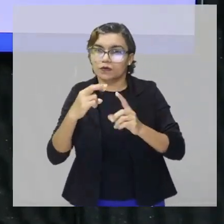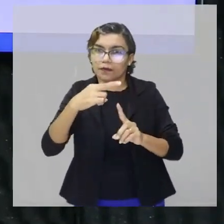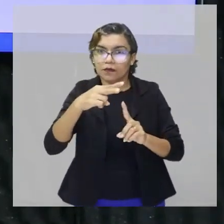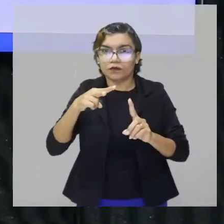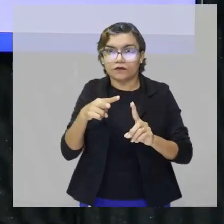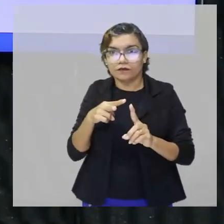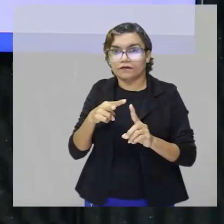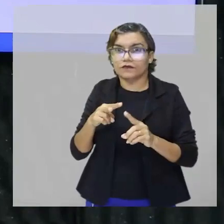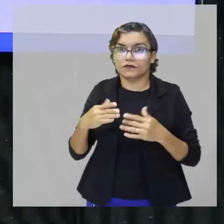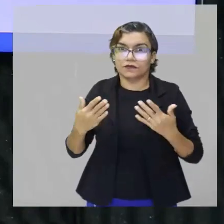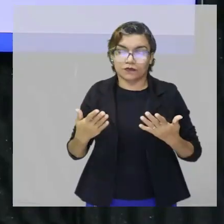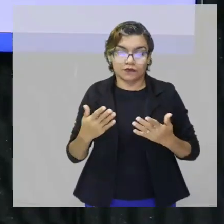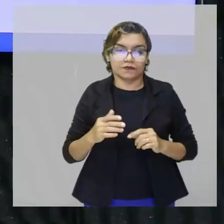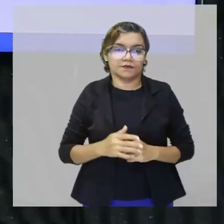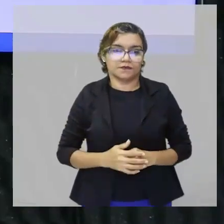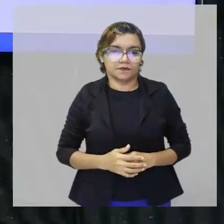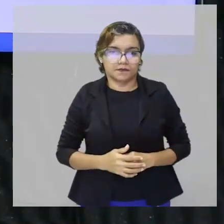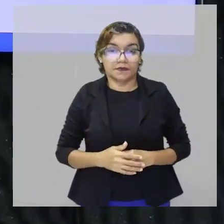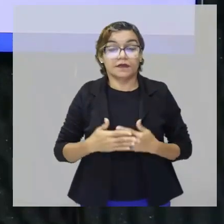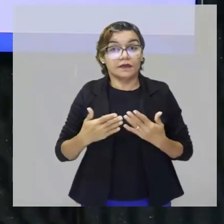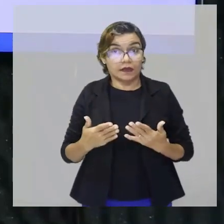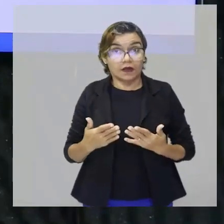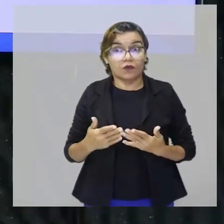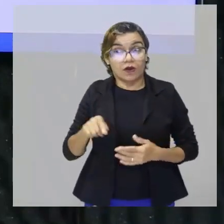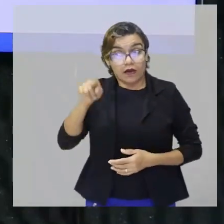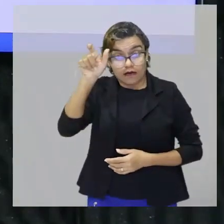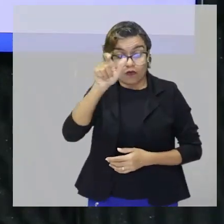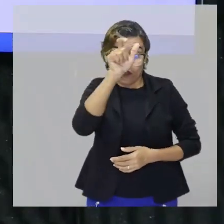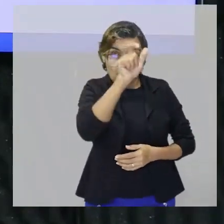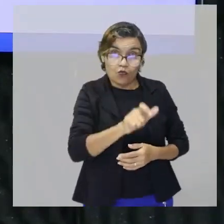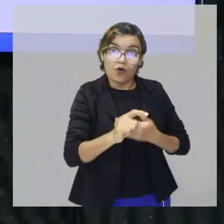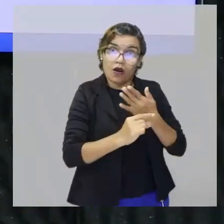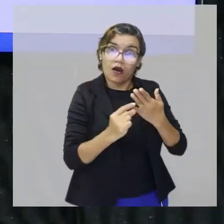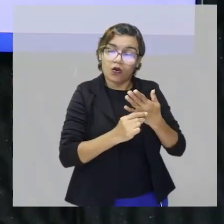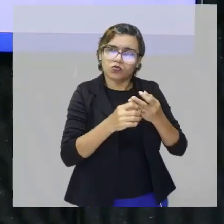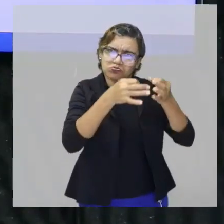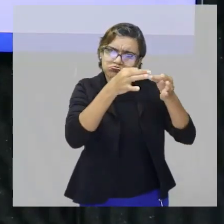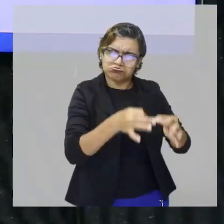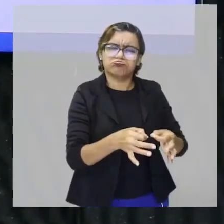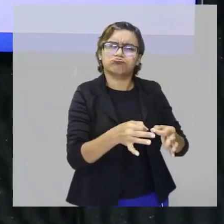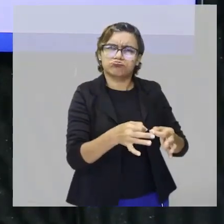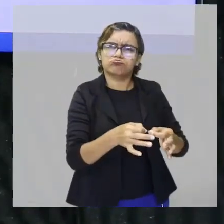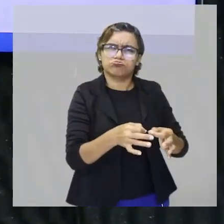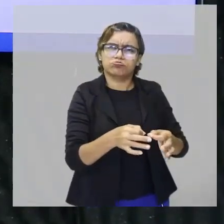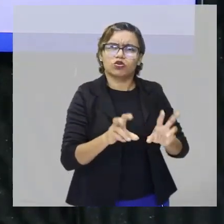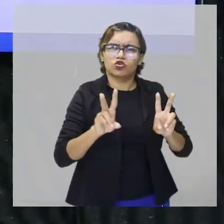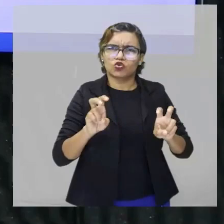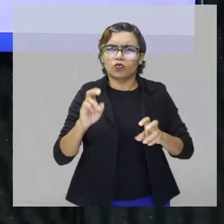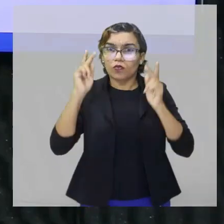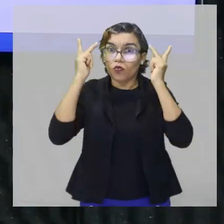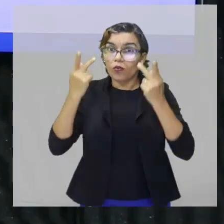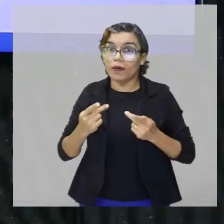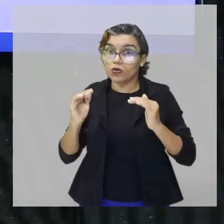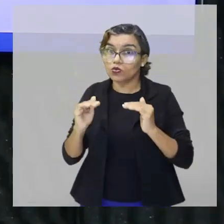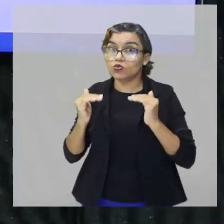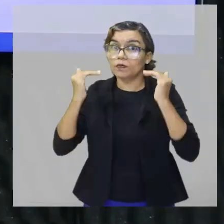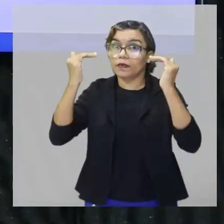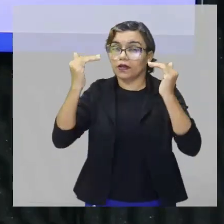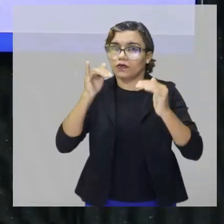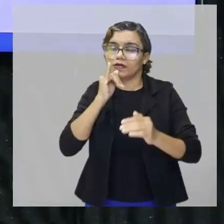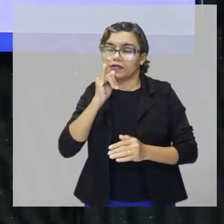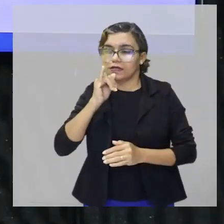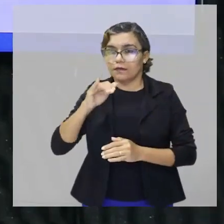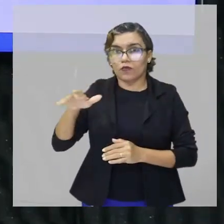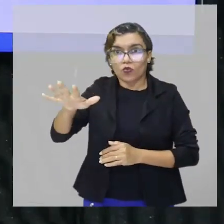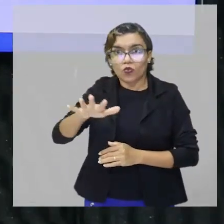são... Então, ele afirma essa supremacia dos seres humanos em relação aos animais. Mas qual foi a